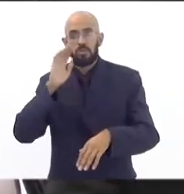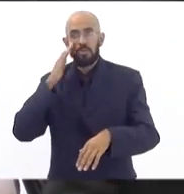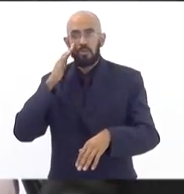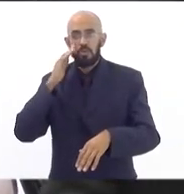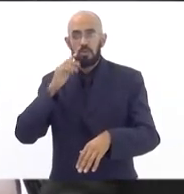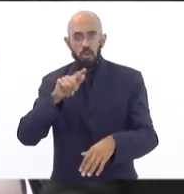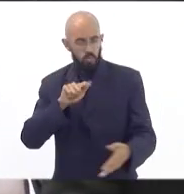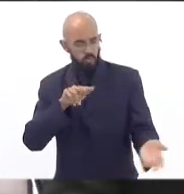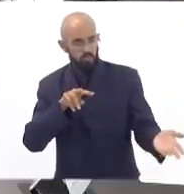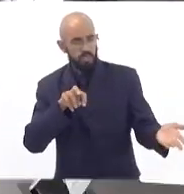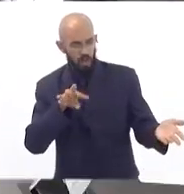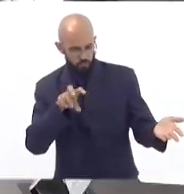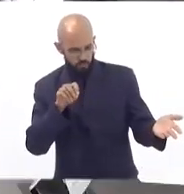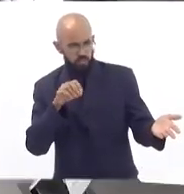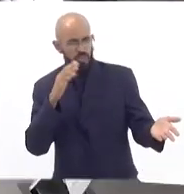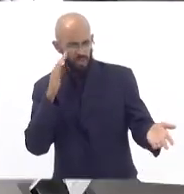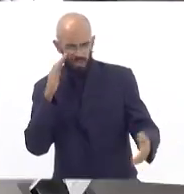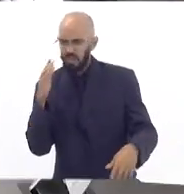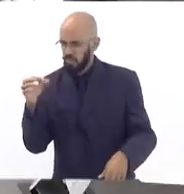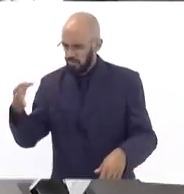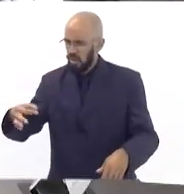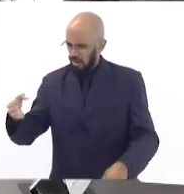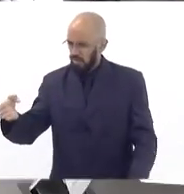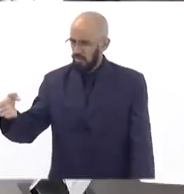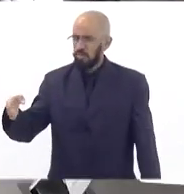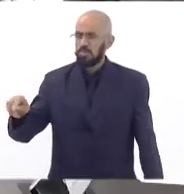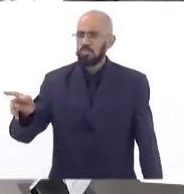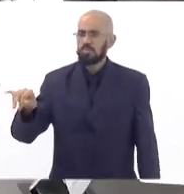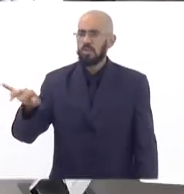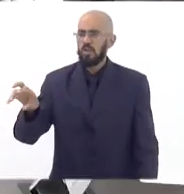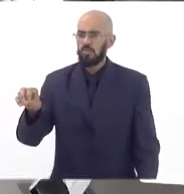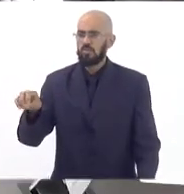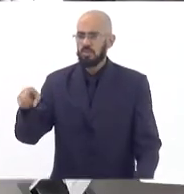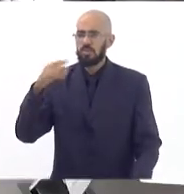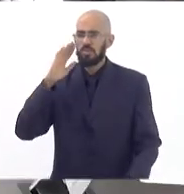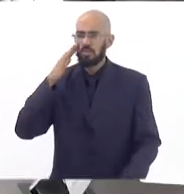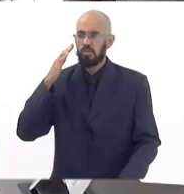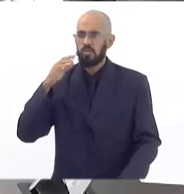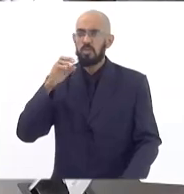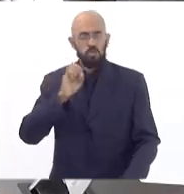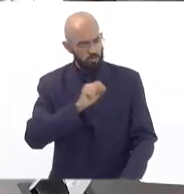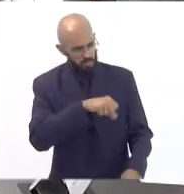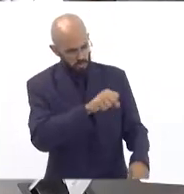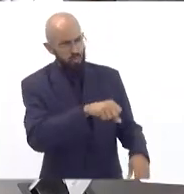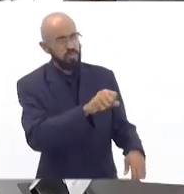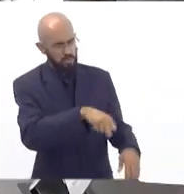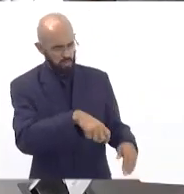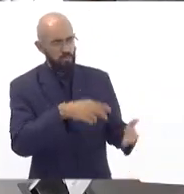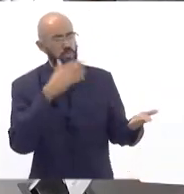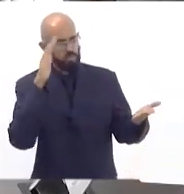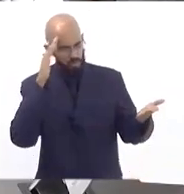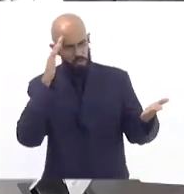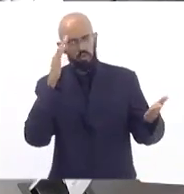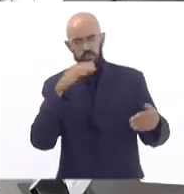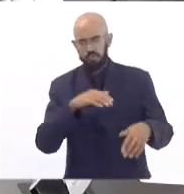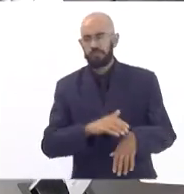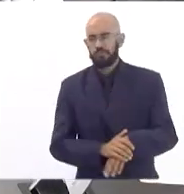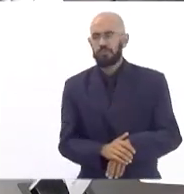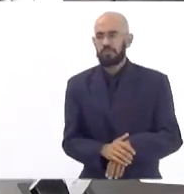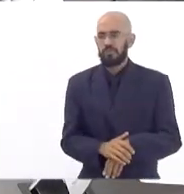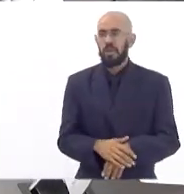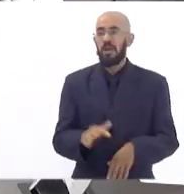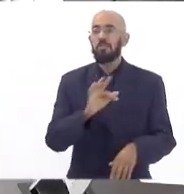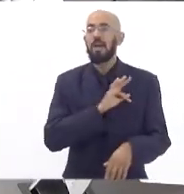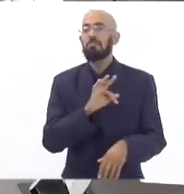quis dizer né na linguagem Popular gostaria de entender perfeito veja que a